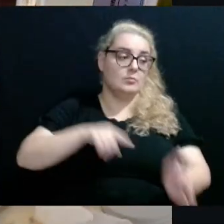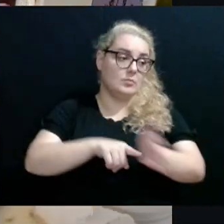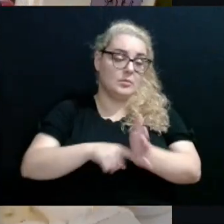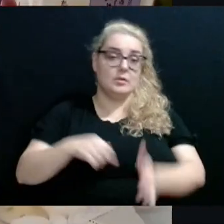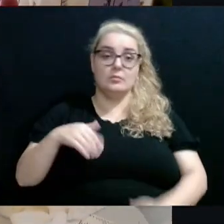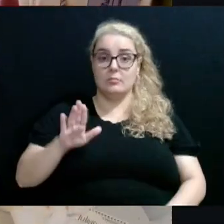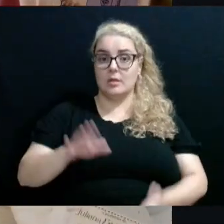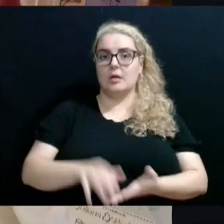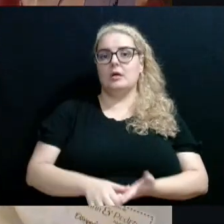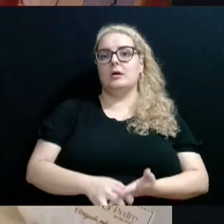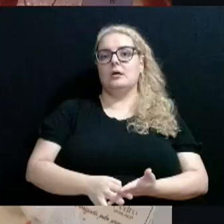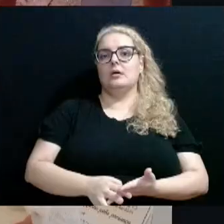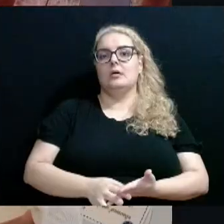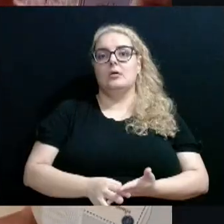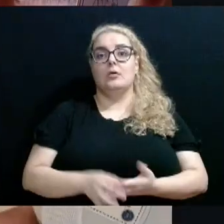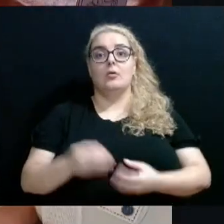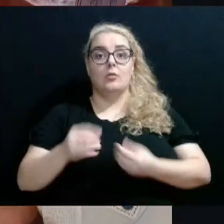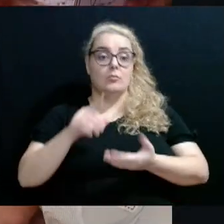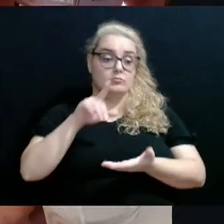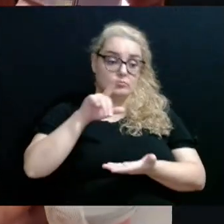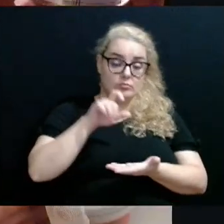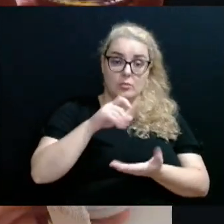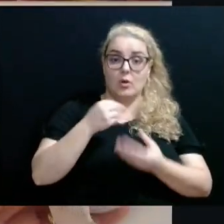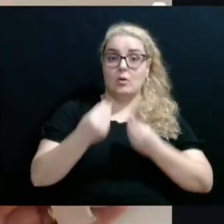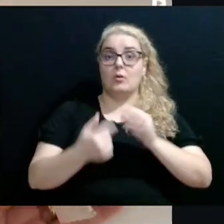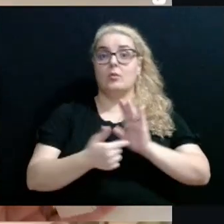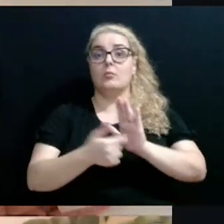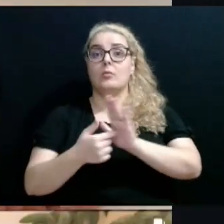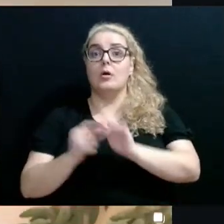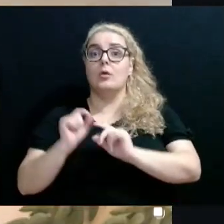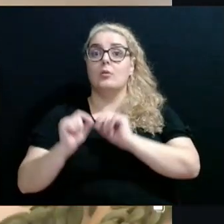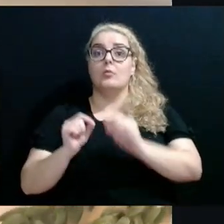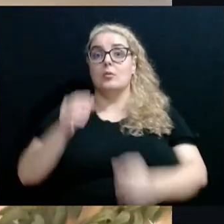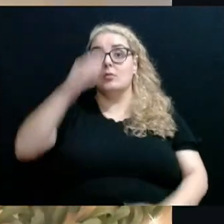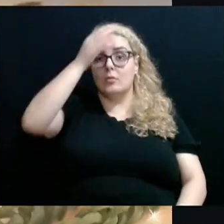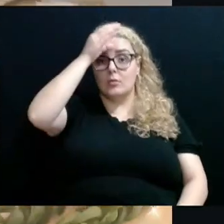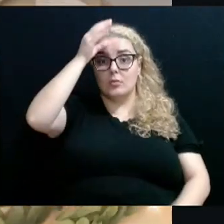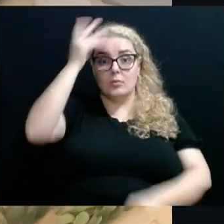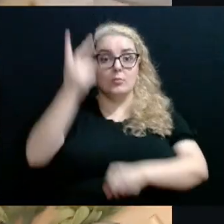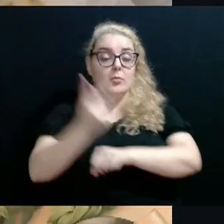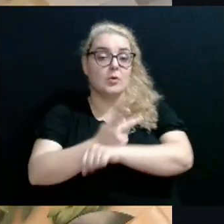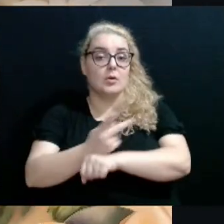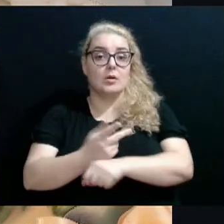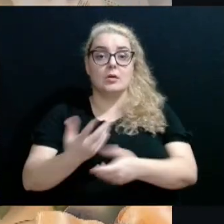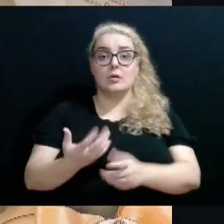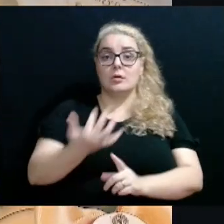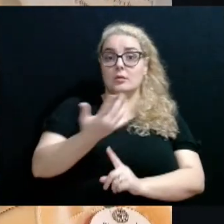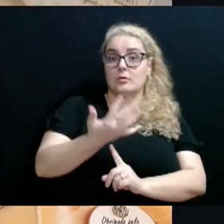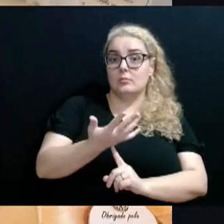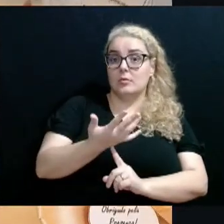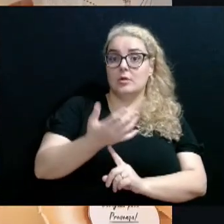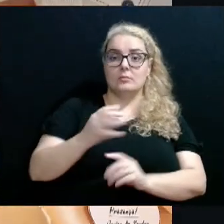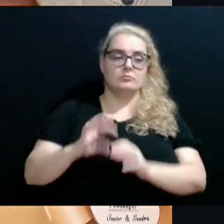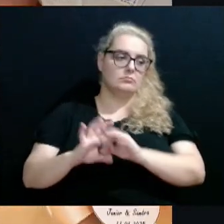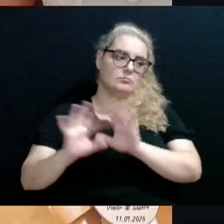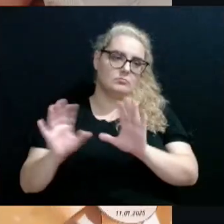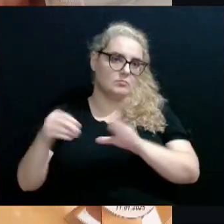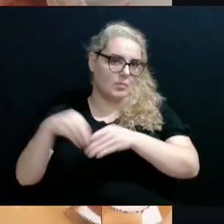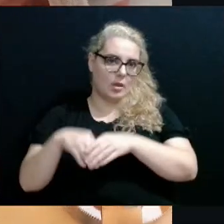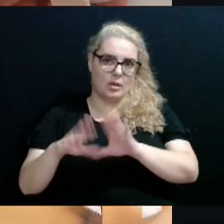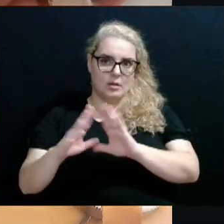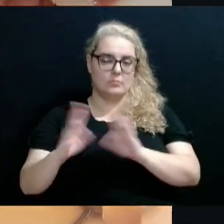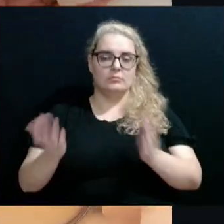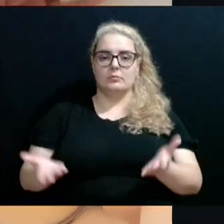uma foto, como mostrar o que o cliente estava buscando. Ele queria só uma vela só para deixar dentro de casa, ou para fazer